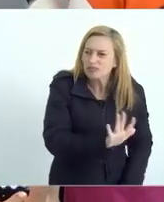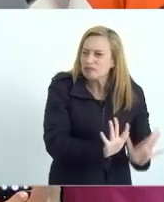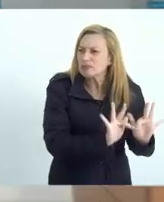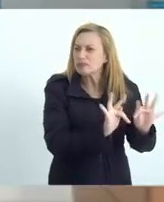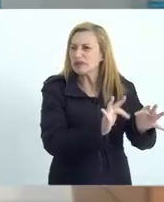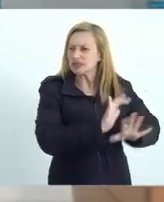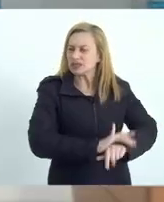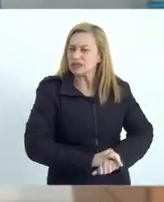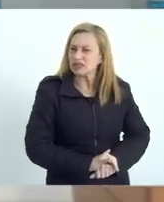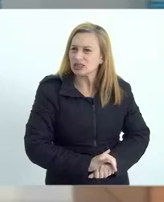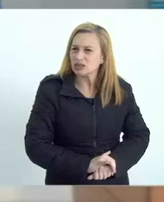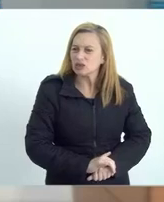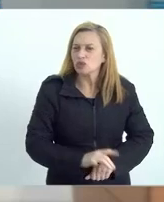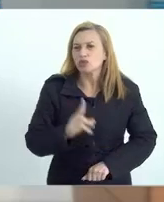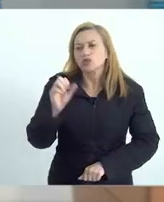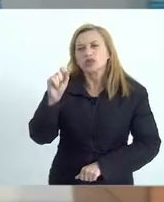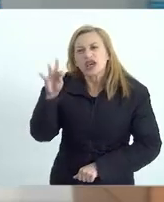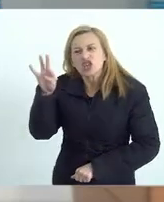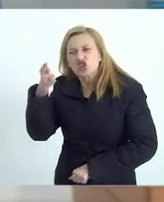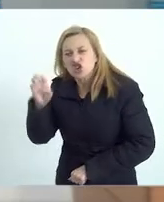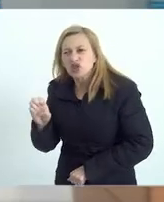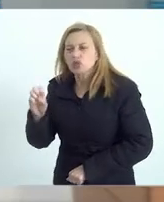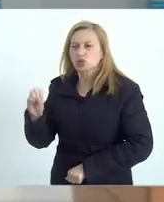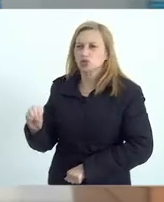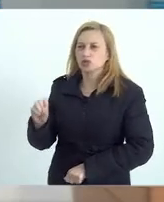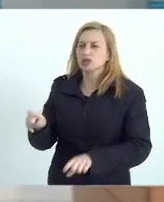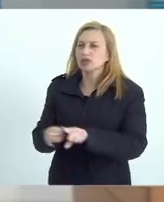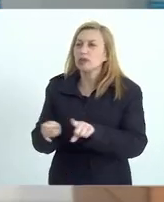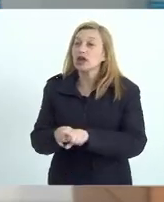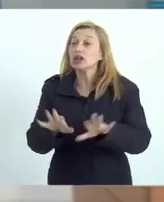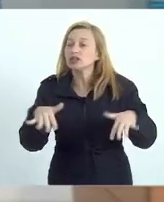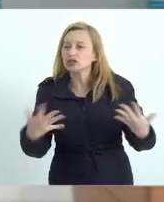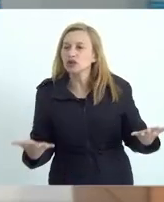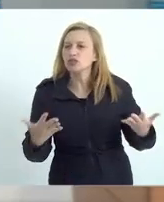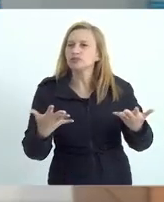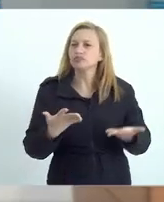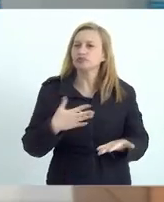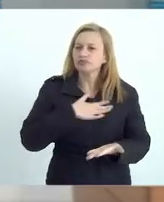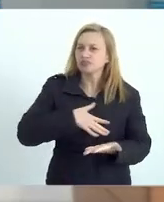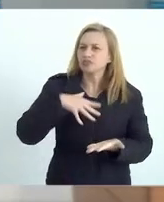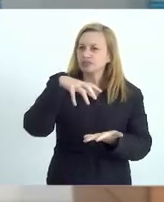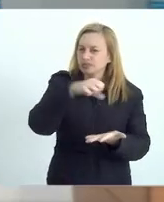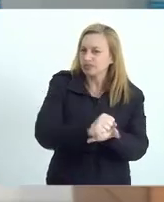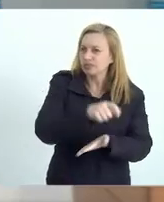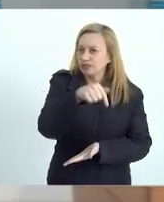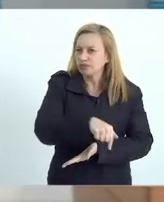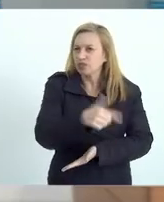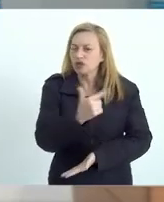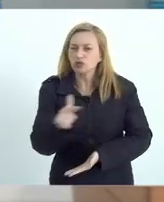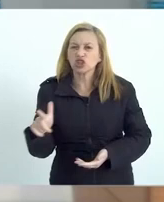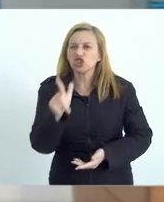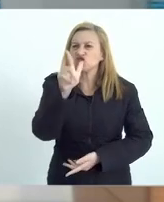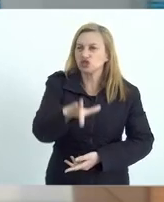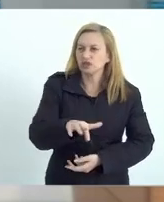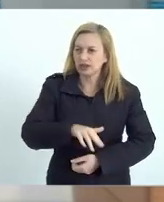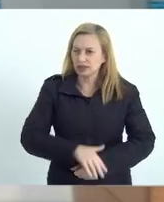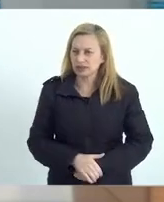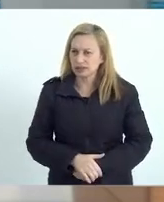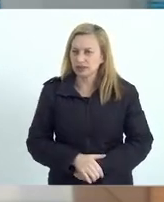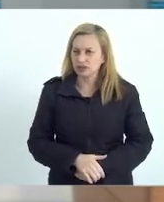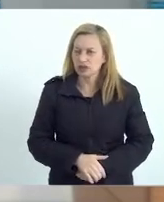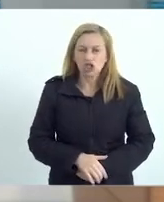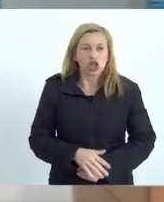O sargento que tá lá na ponta então eu gostaria de deixar isso registrado que não tem diferença